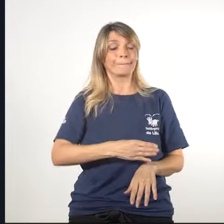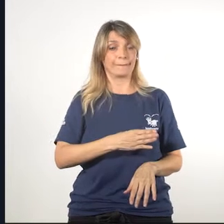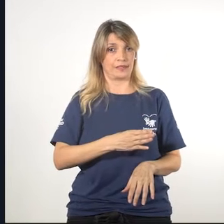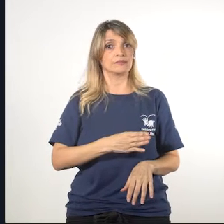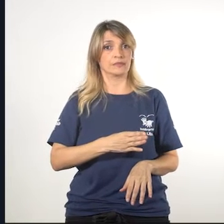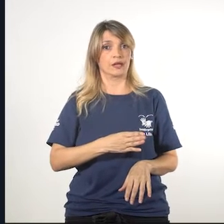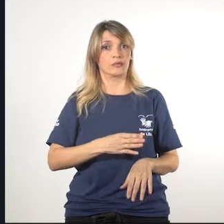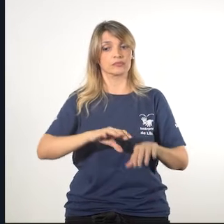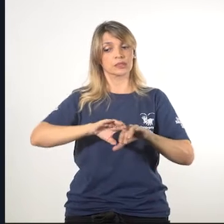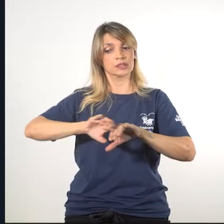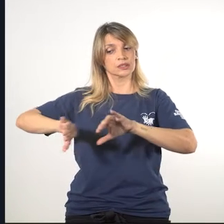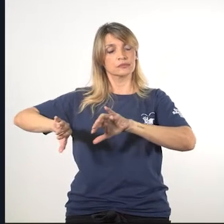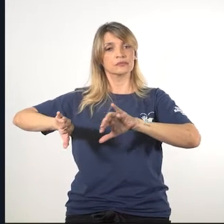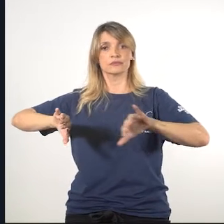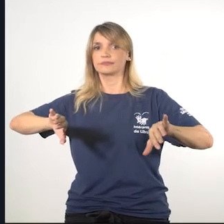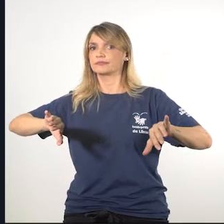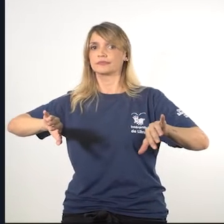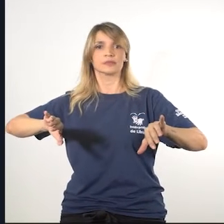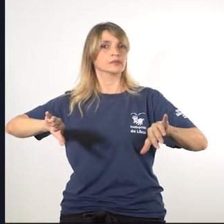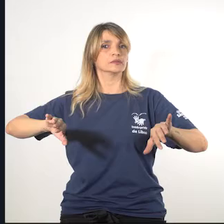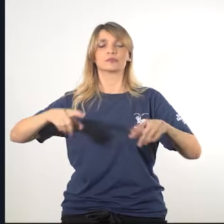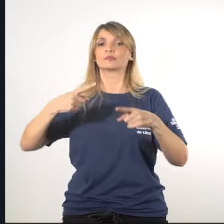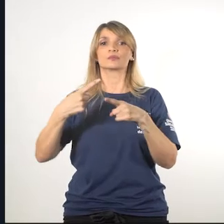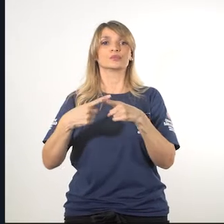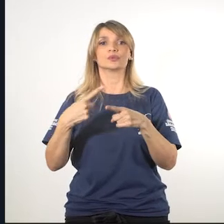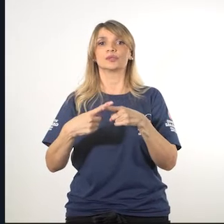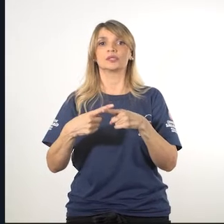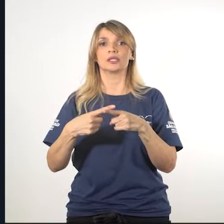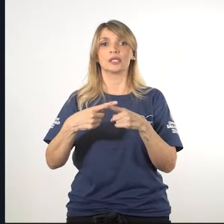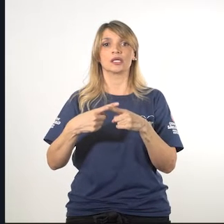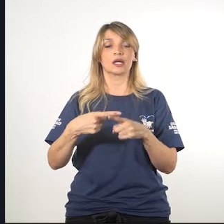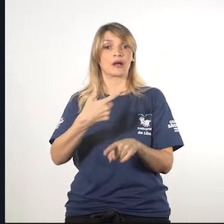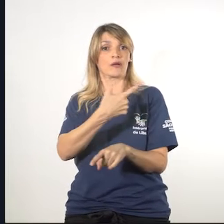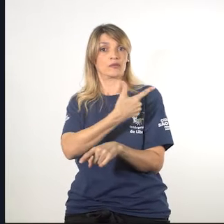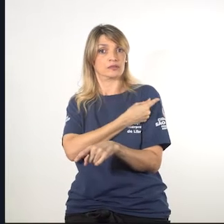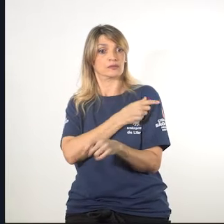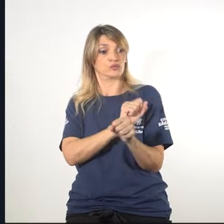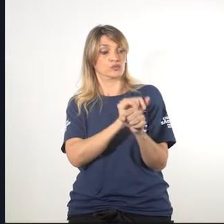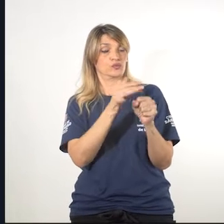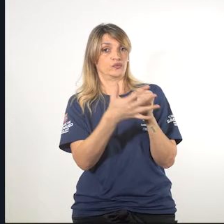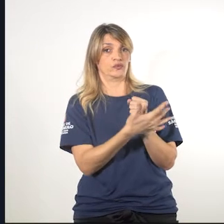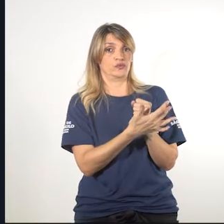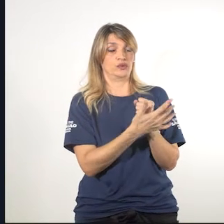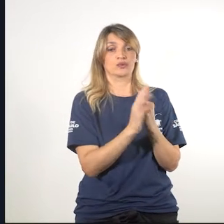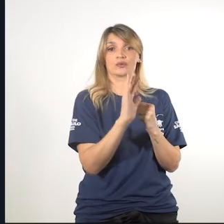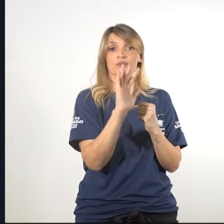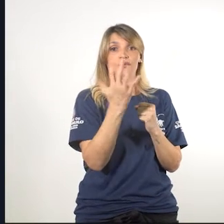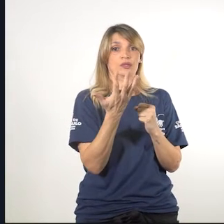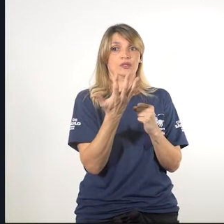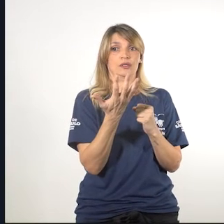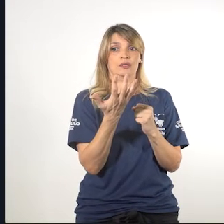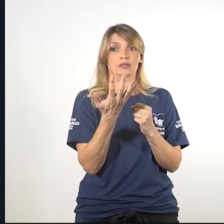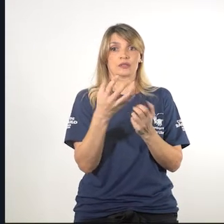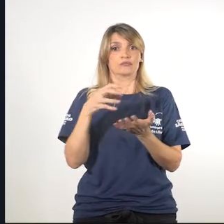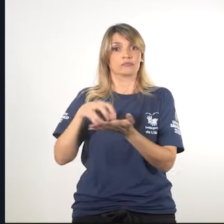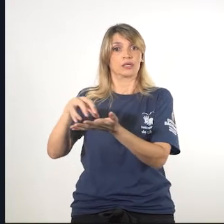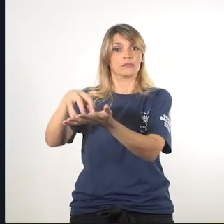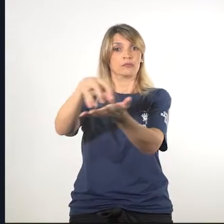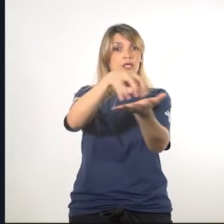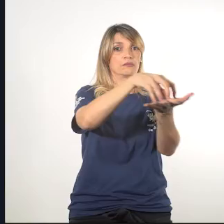Estamos separando exatamente por conta de que a vacinação de Covid tem ocorrido nos nossos mega drive-thrus,